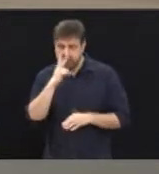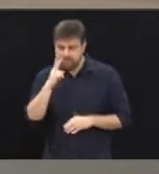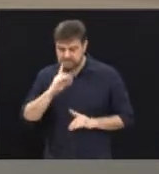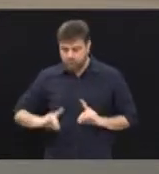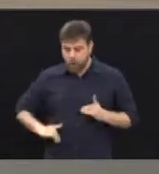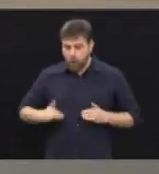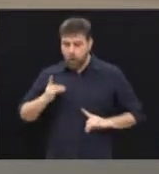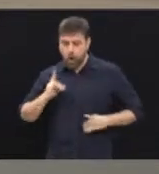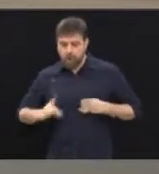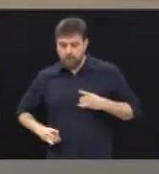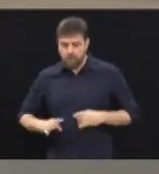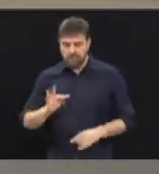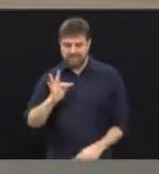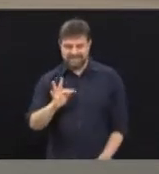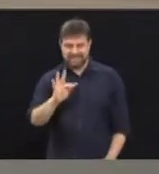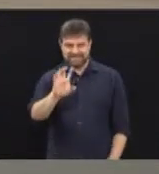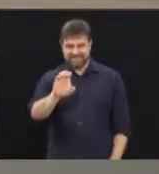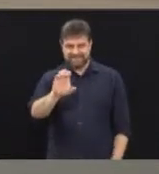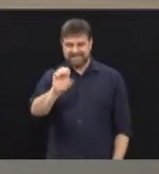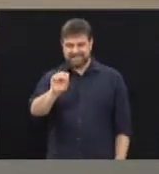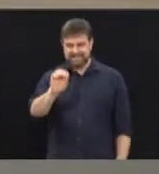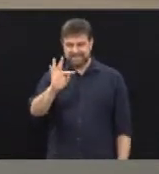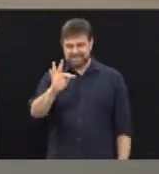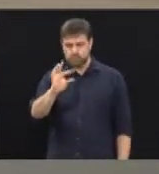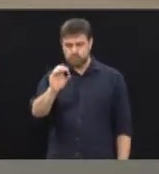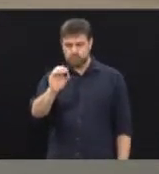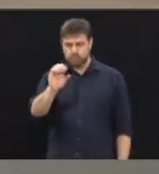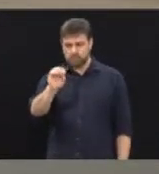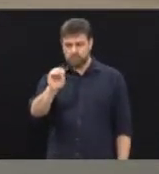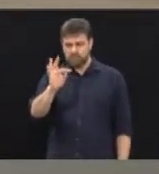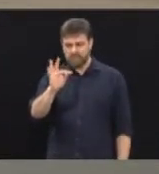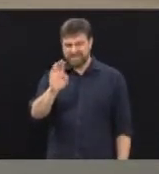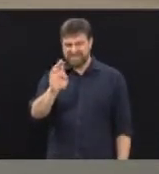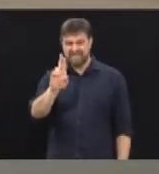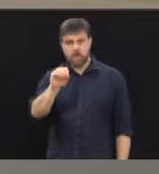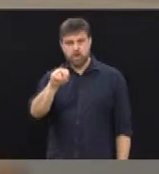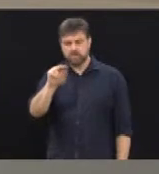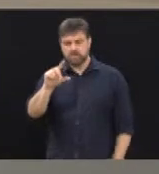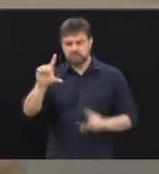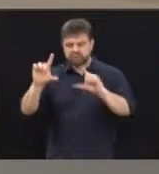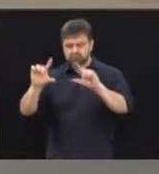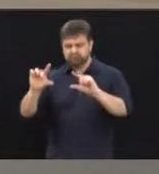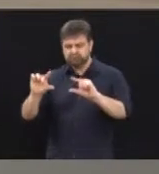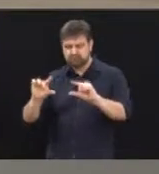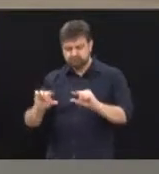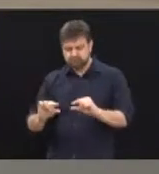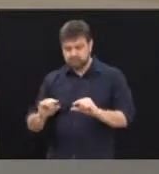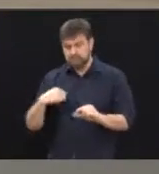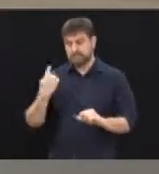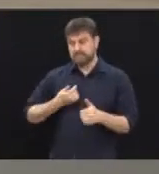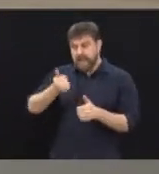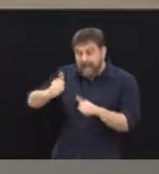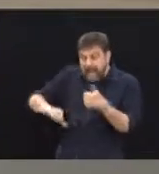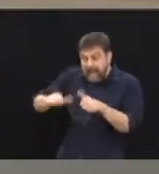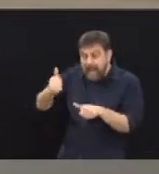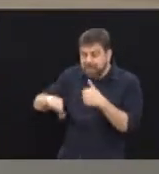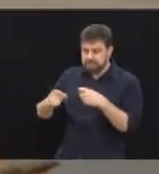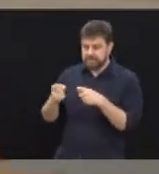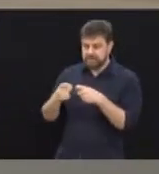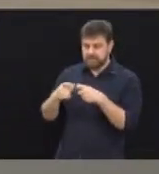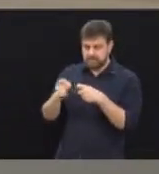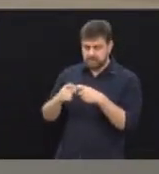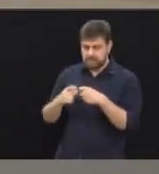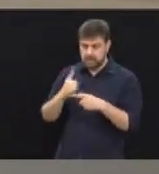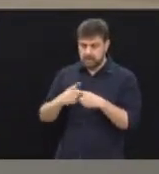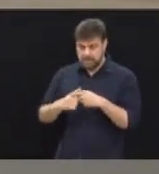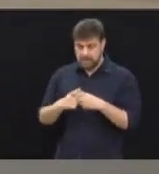é uma diminuição da quantidade de testosterona. E é lógico, cada situação com avaliação, né, porque o risco